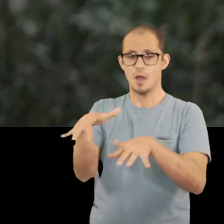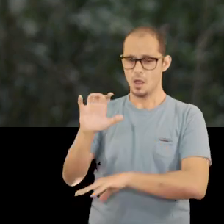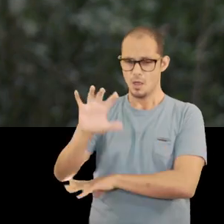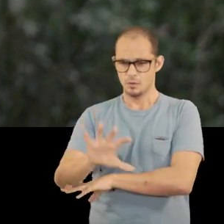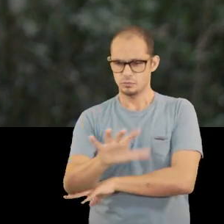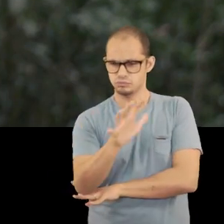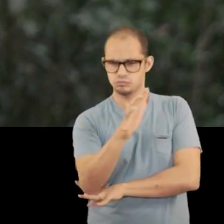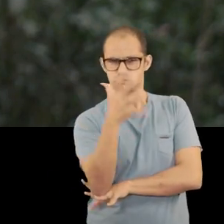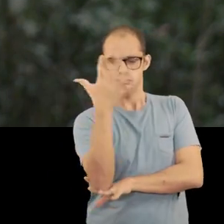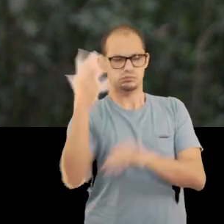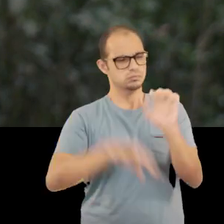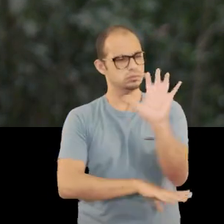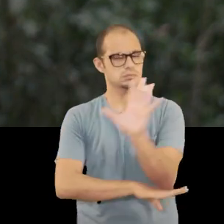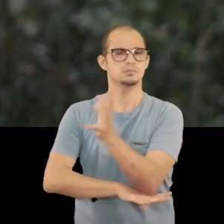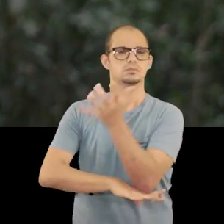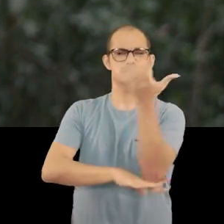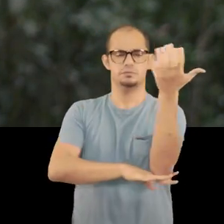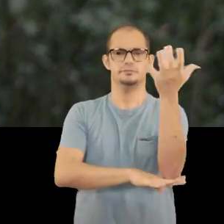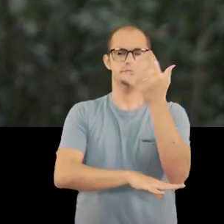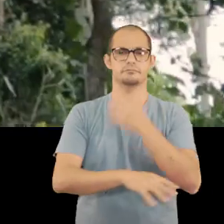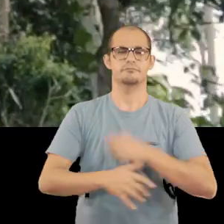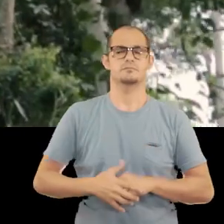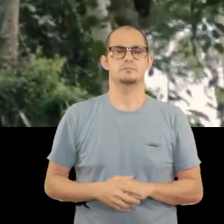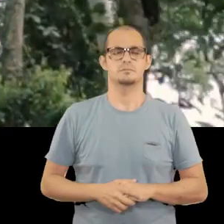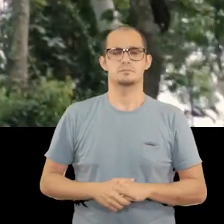de lado e aí a mata foi se restabelecendo.